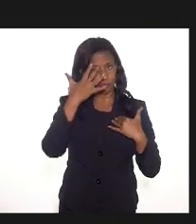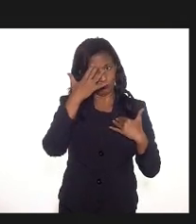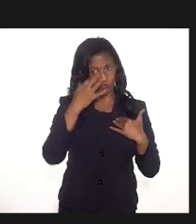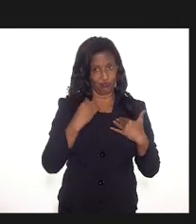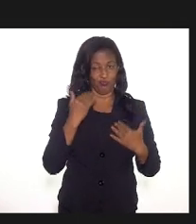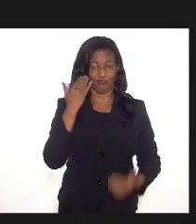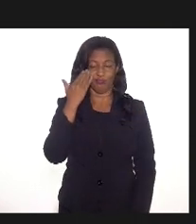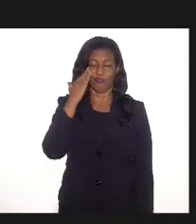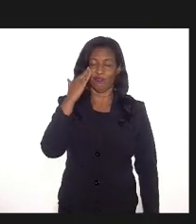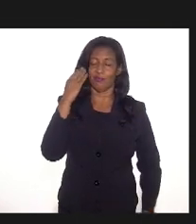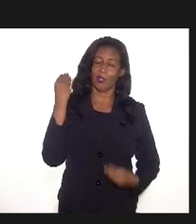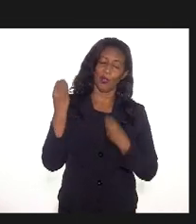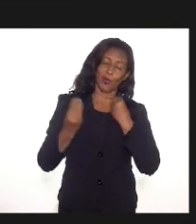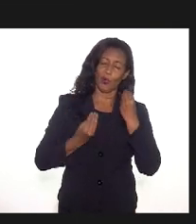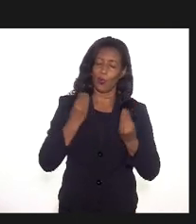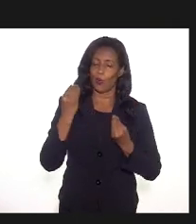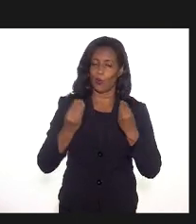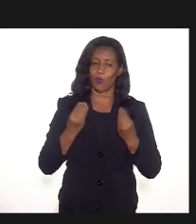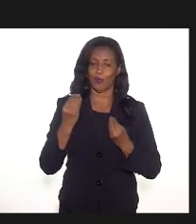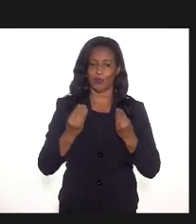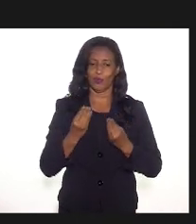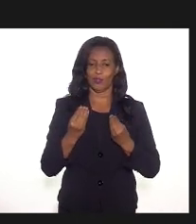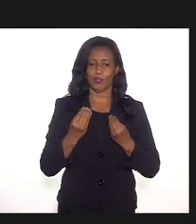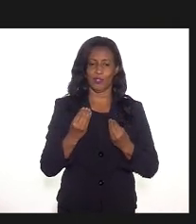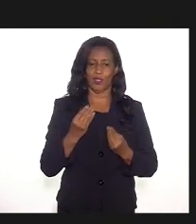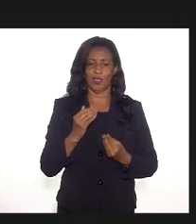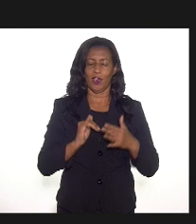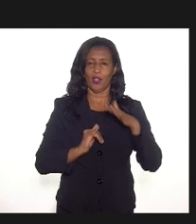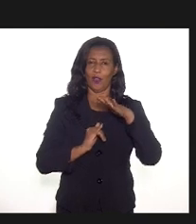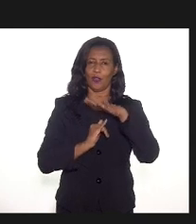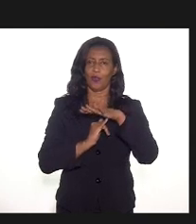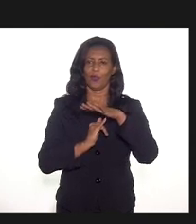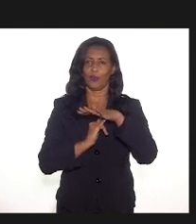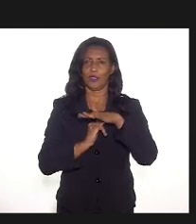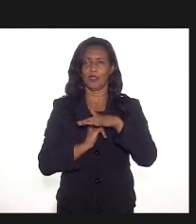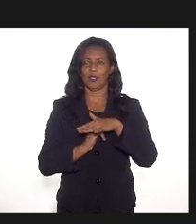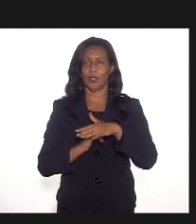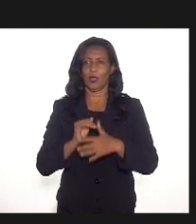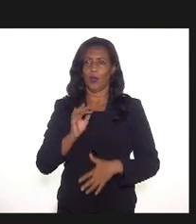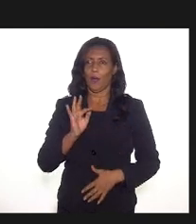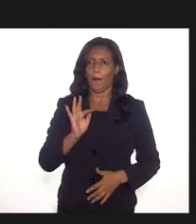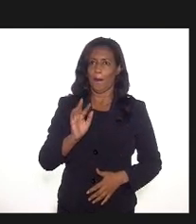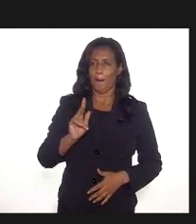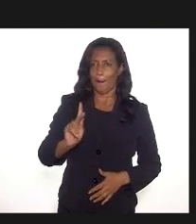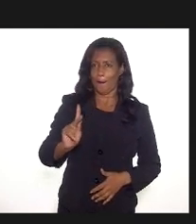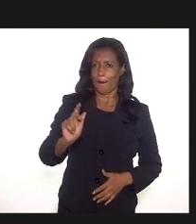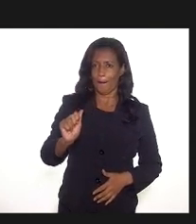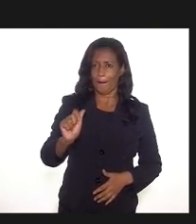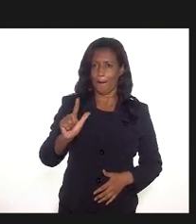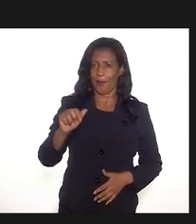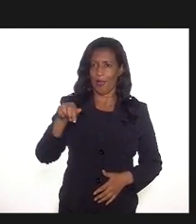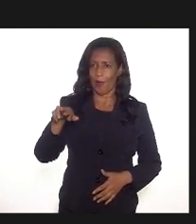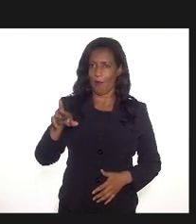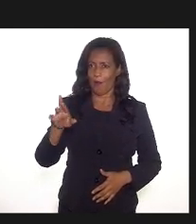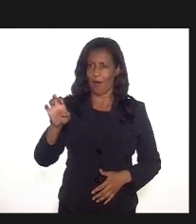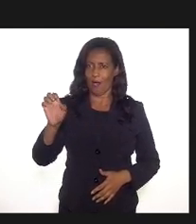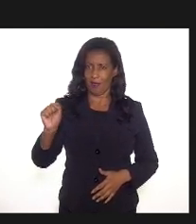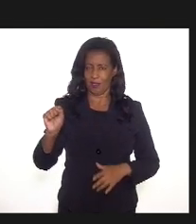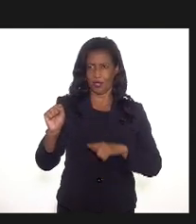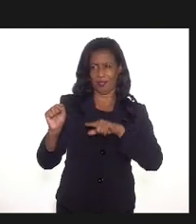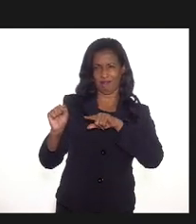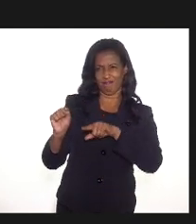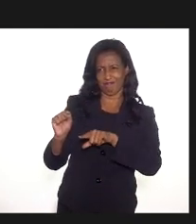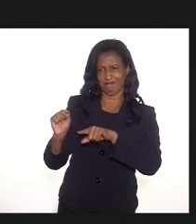Mink como é que se deprecia a fundação Palmares em nome de pretensas